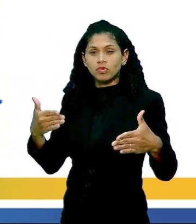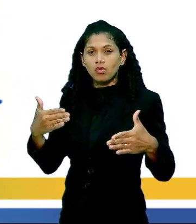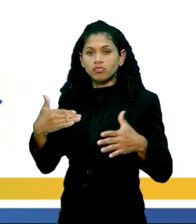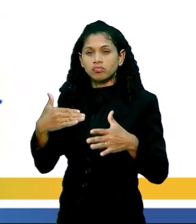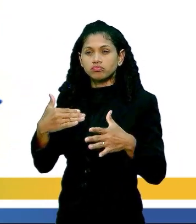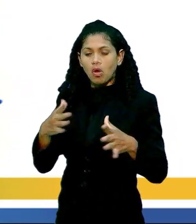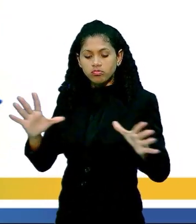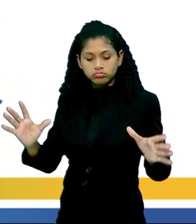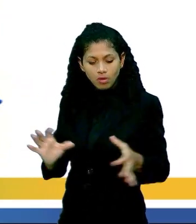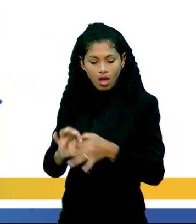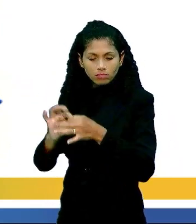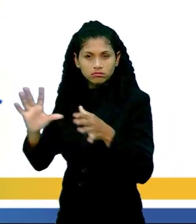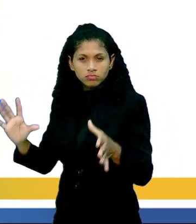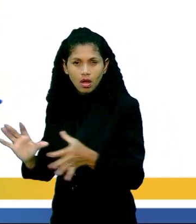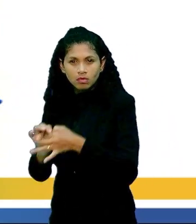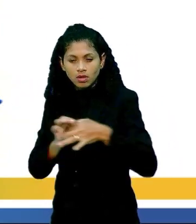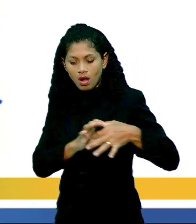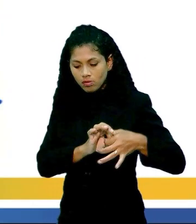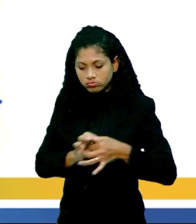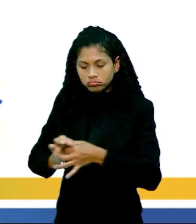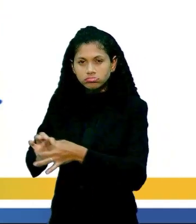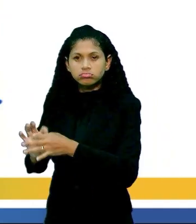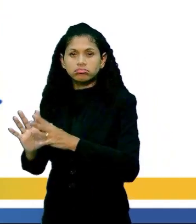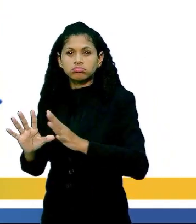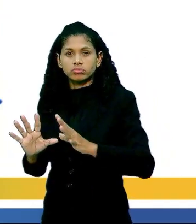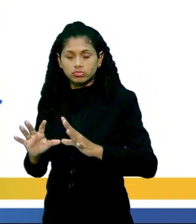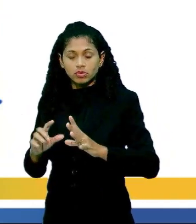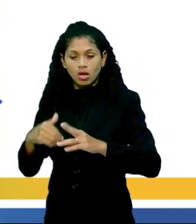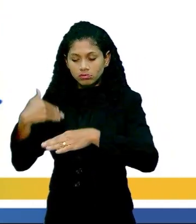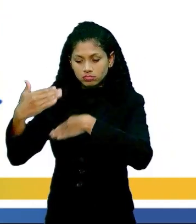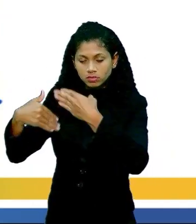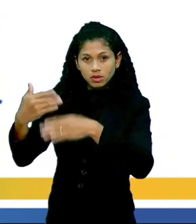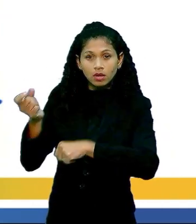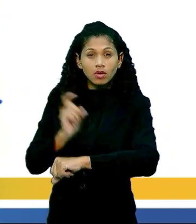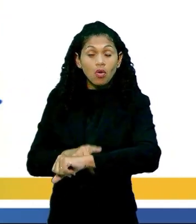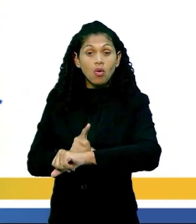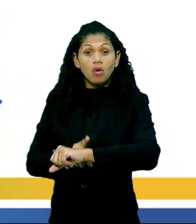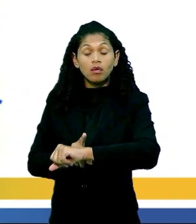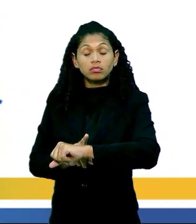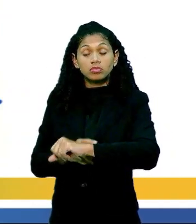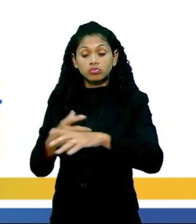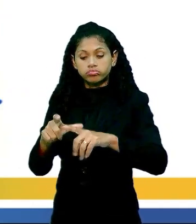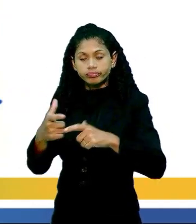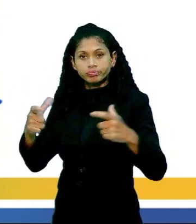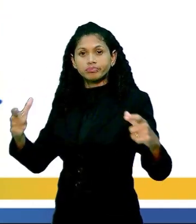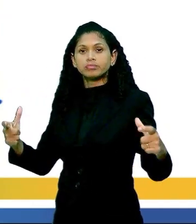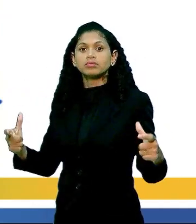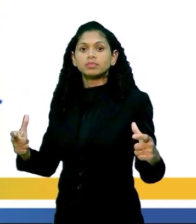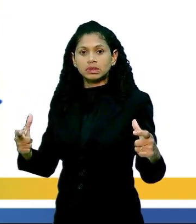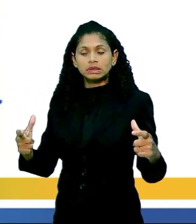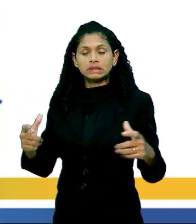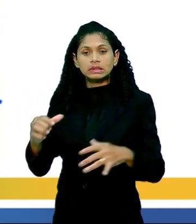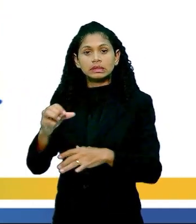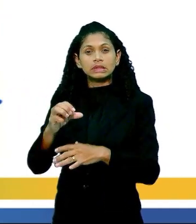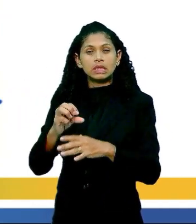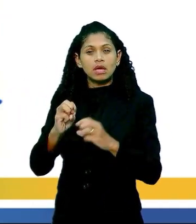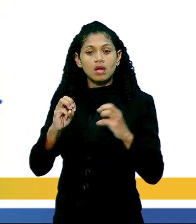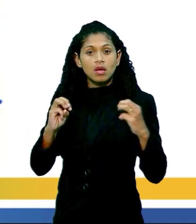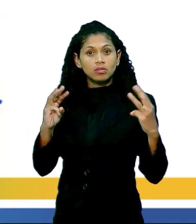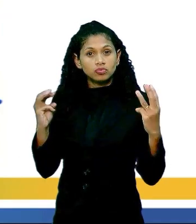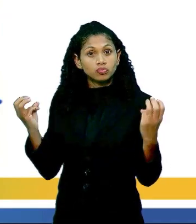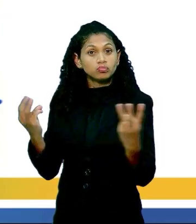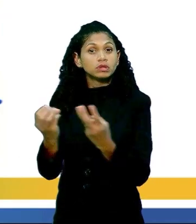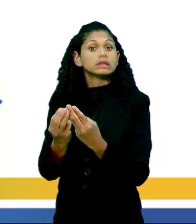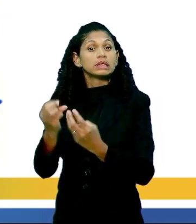mais complexas e, ao longo dos tempos, a tendência é que haja um aumento de biomassa